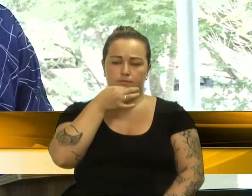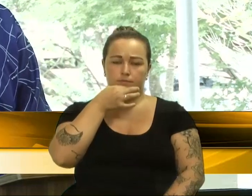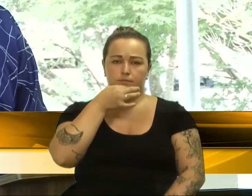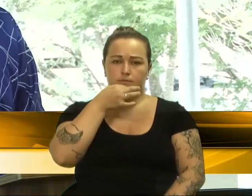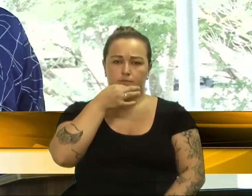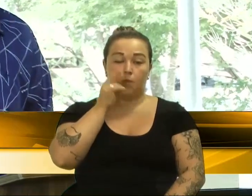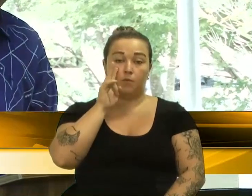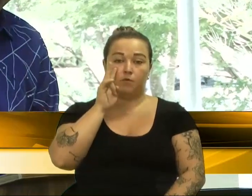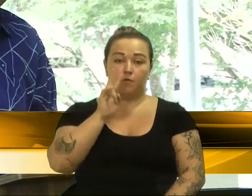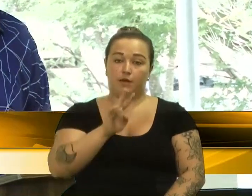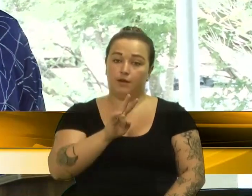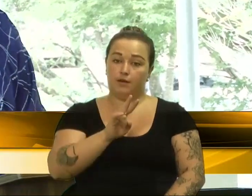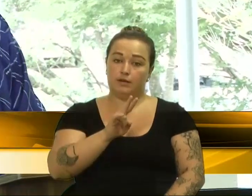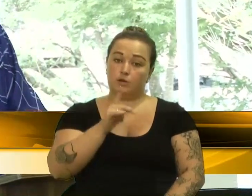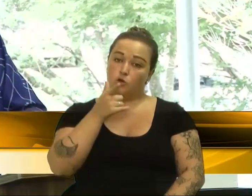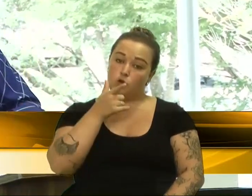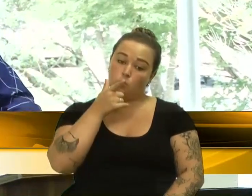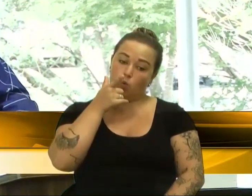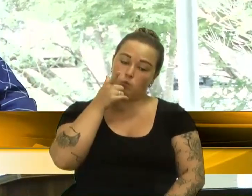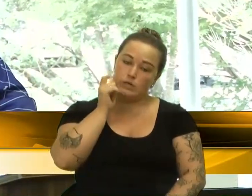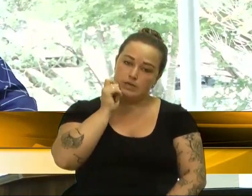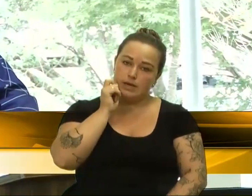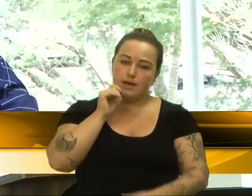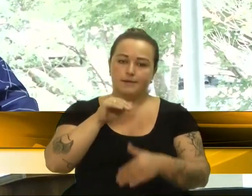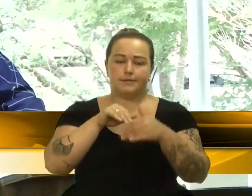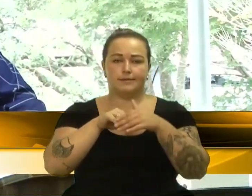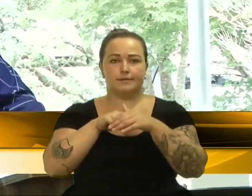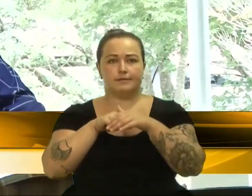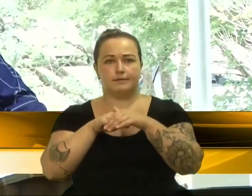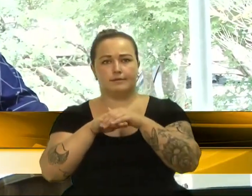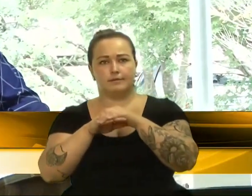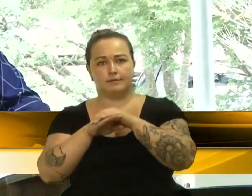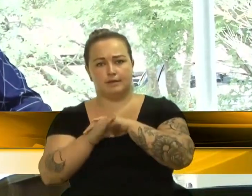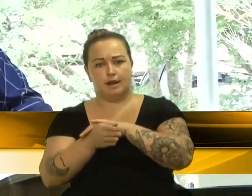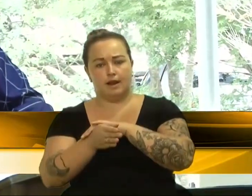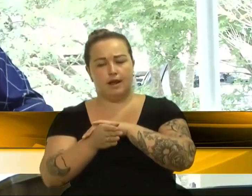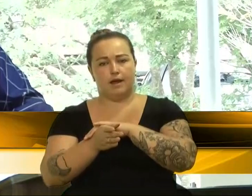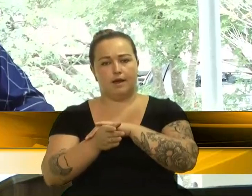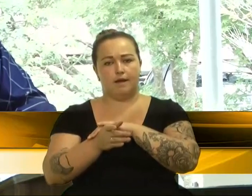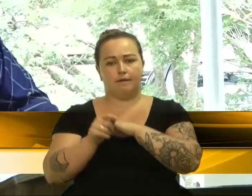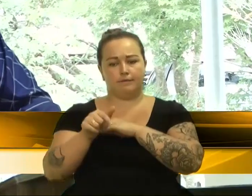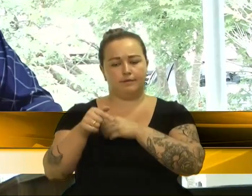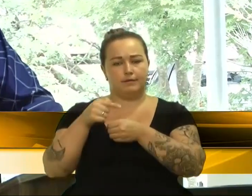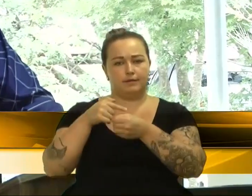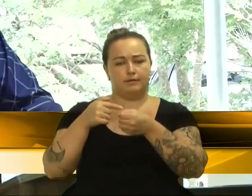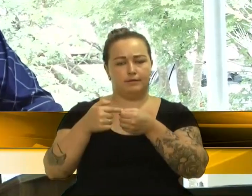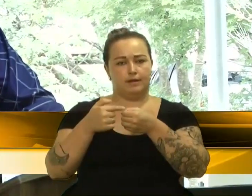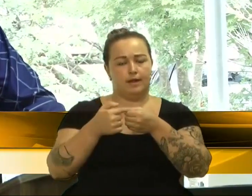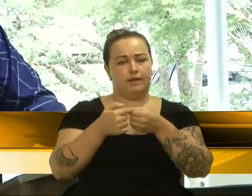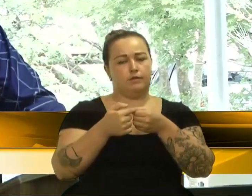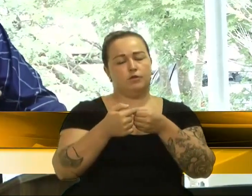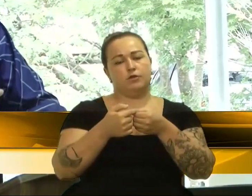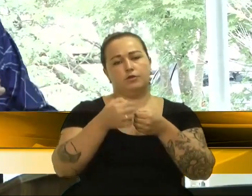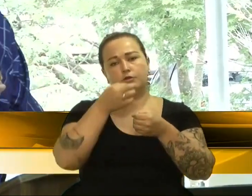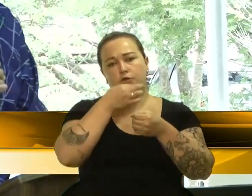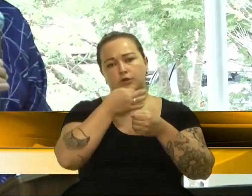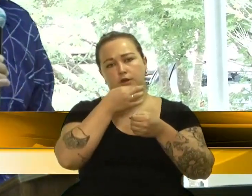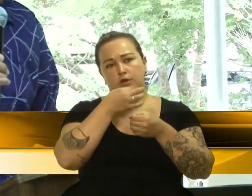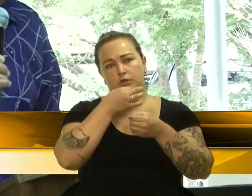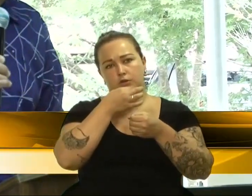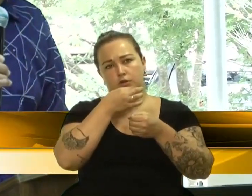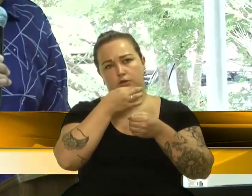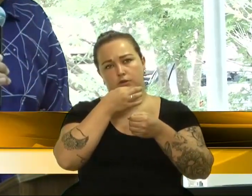Vamos ver se conseguimos instalar na Casa da Cidadania um